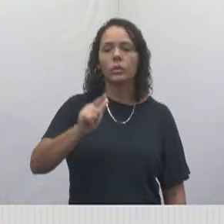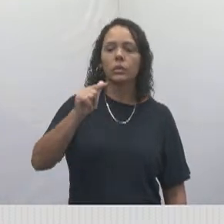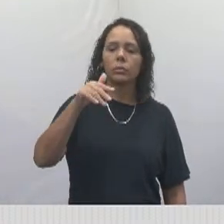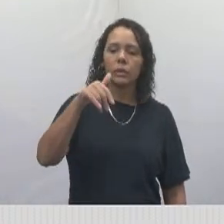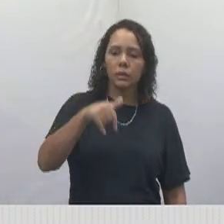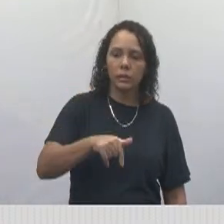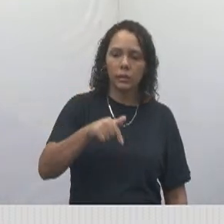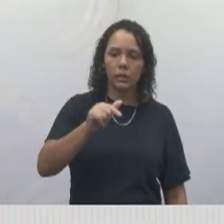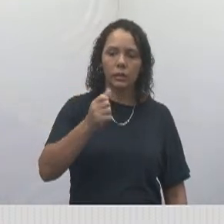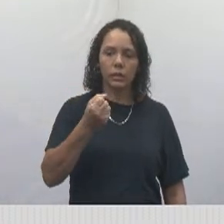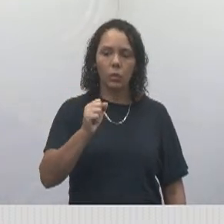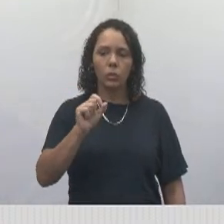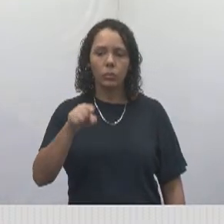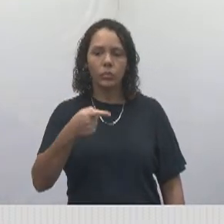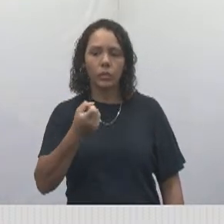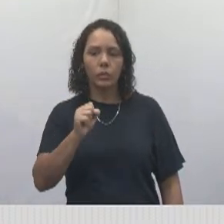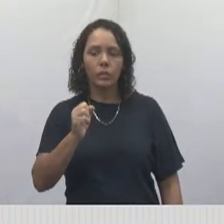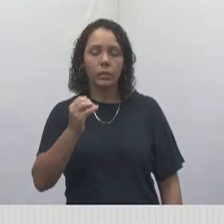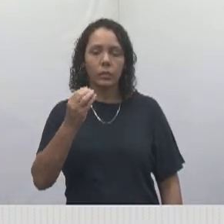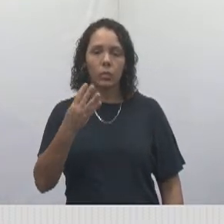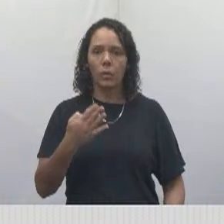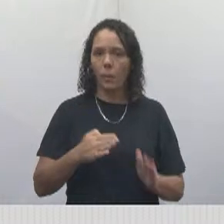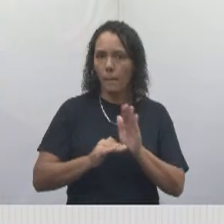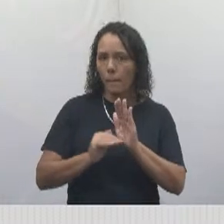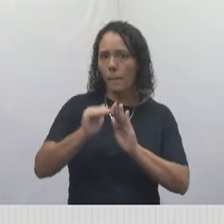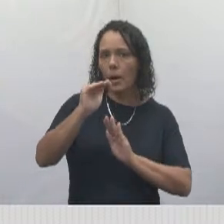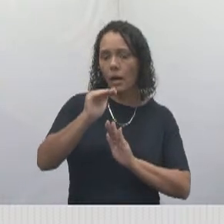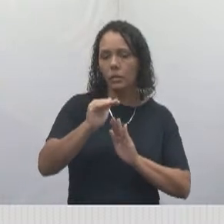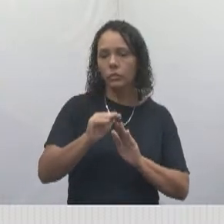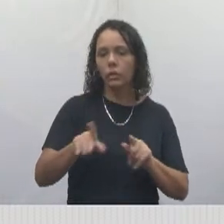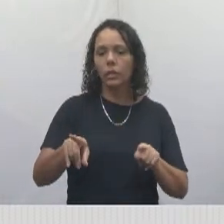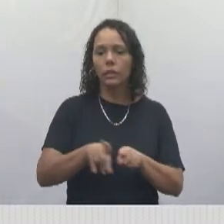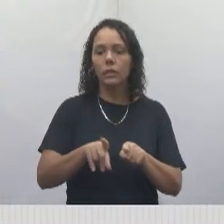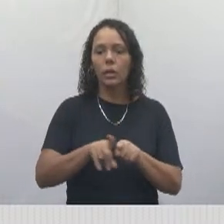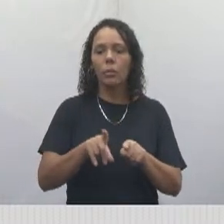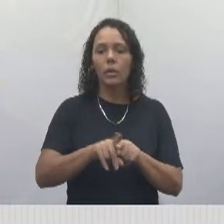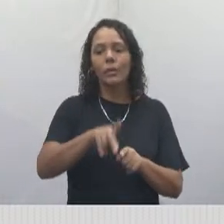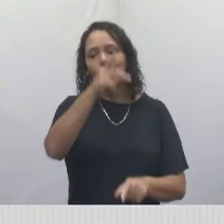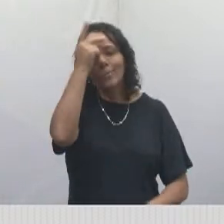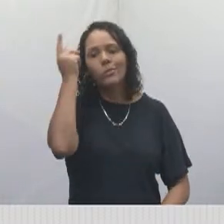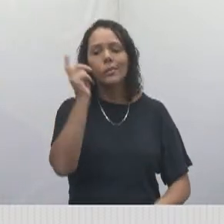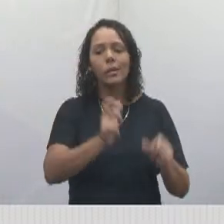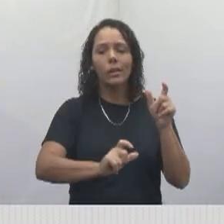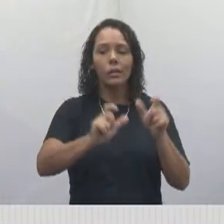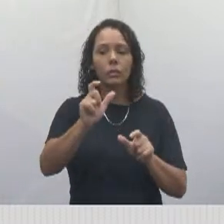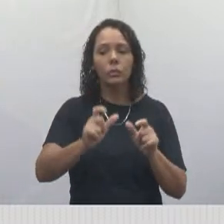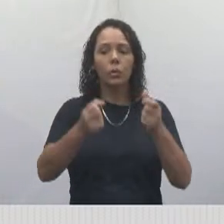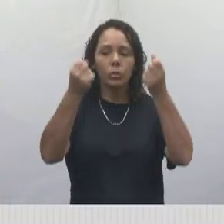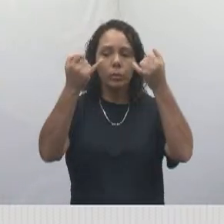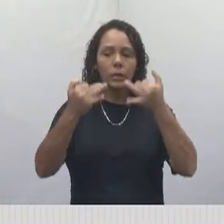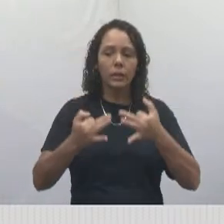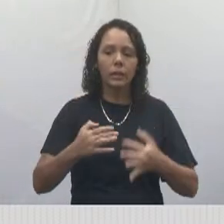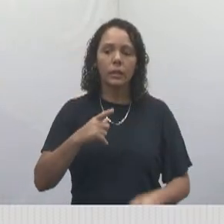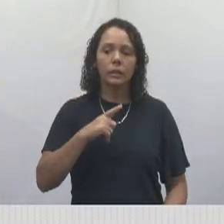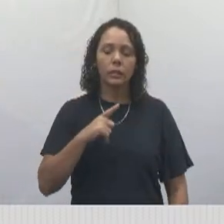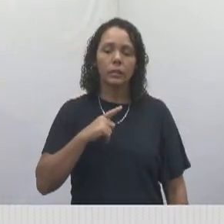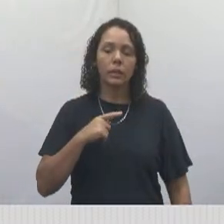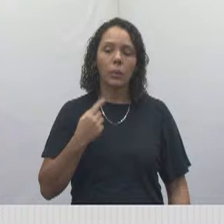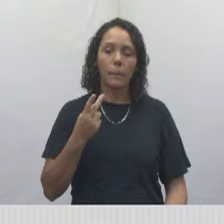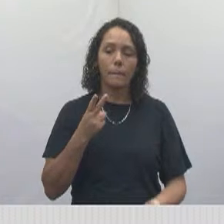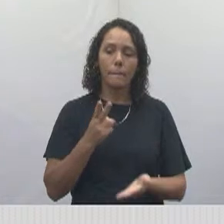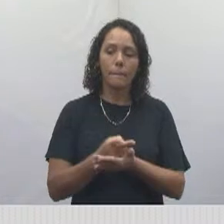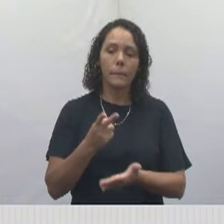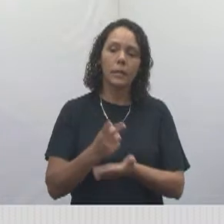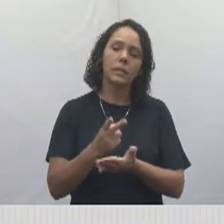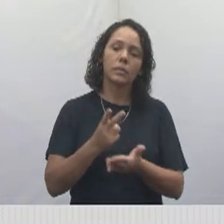78,84%. Ou seja, excedemos o limite. E de pessoal, aqui há uma explicação muito grande e importante. Embora o limite